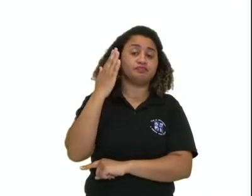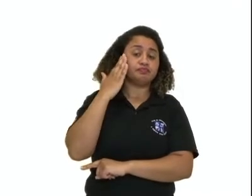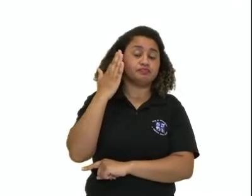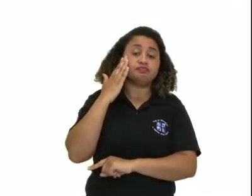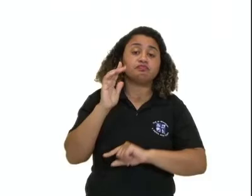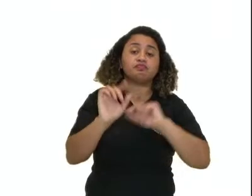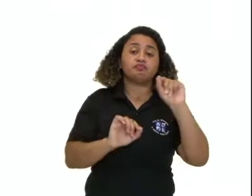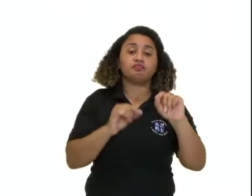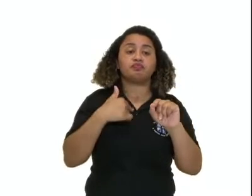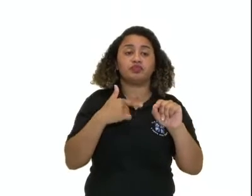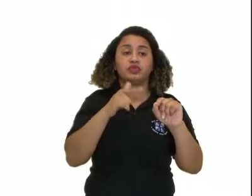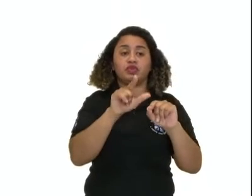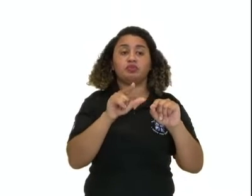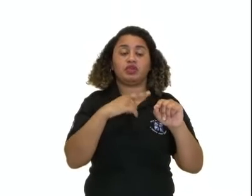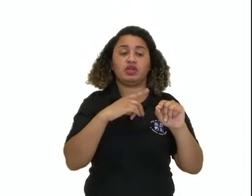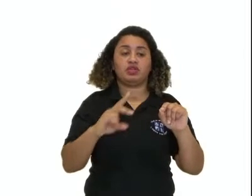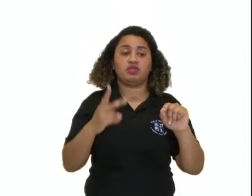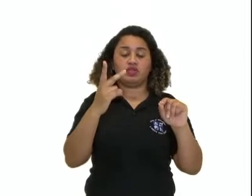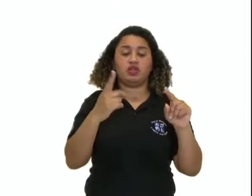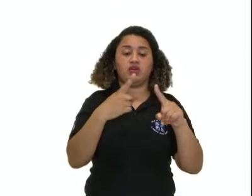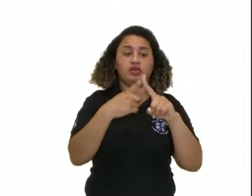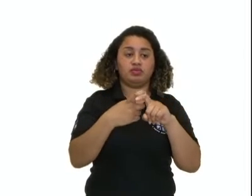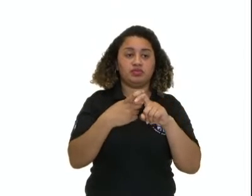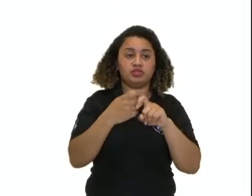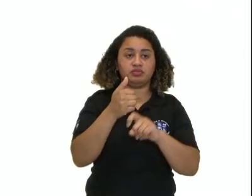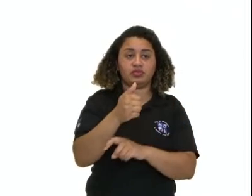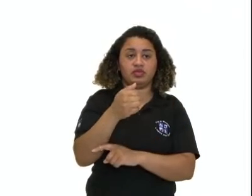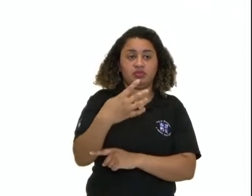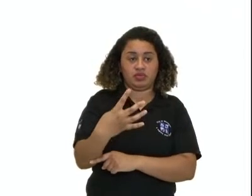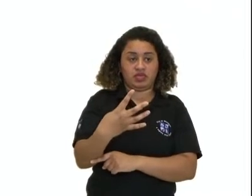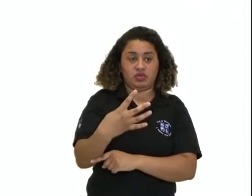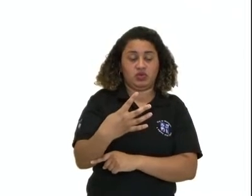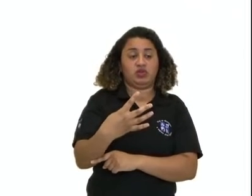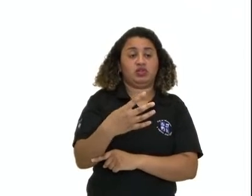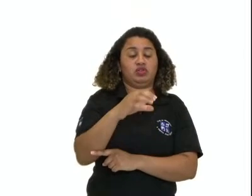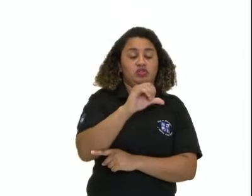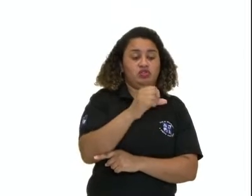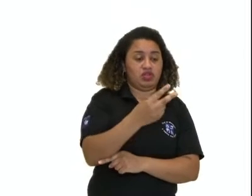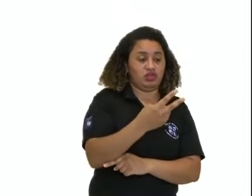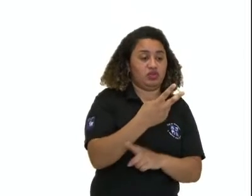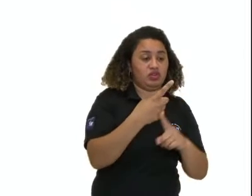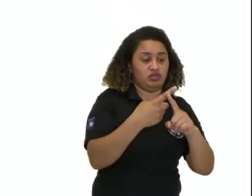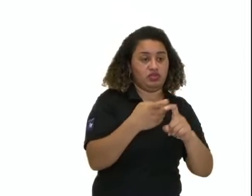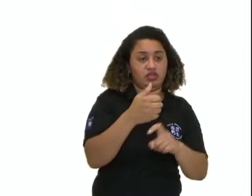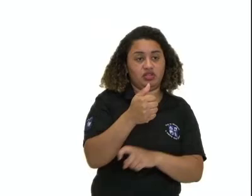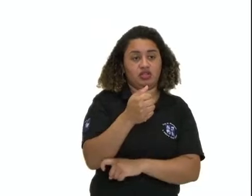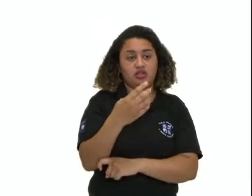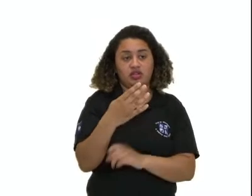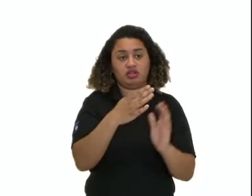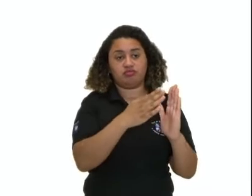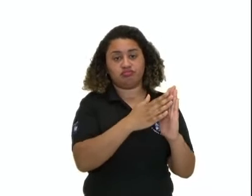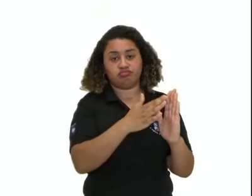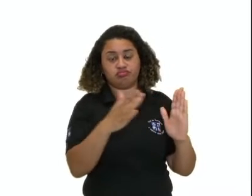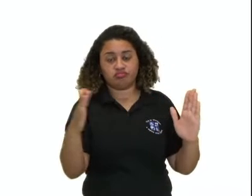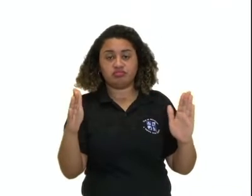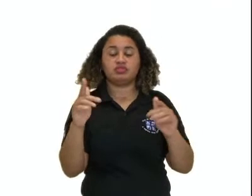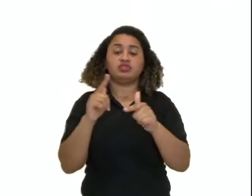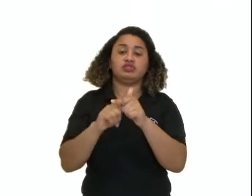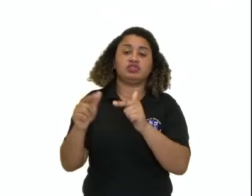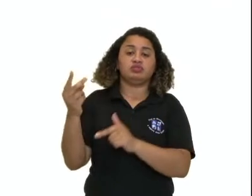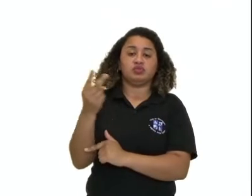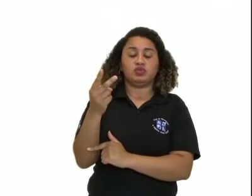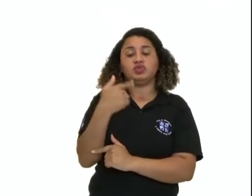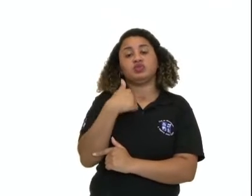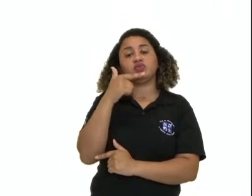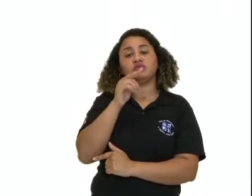e multiplicar isso daqui por 14, multiplicar 92 por 14, na sequência dividir por 2, eu vou ter